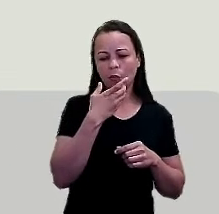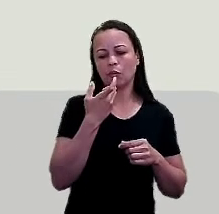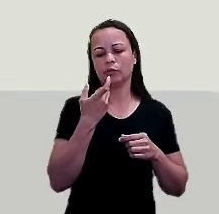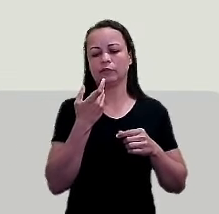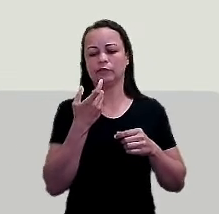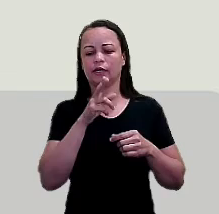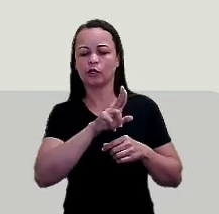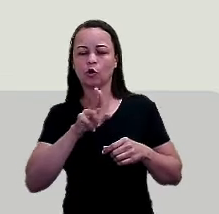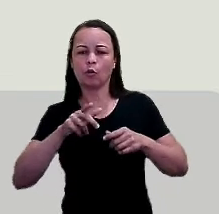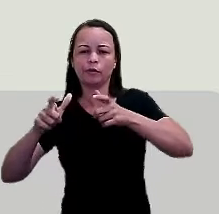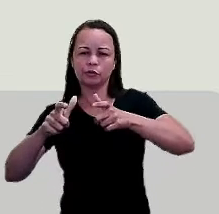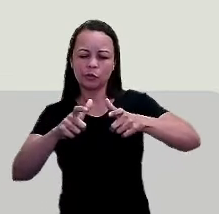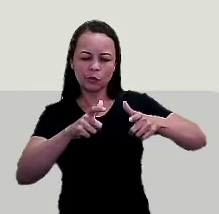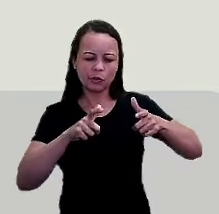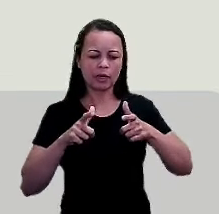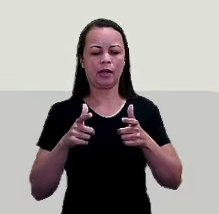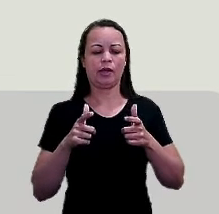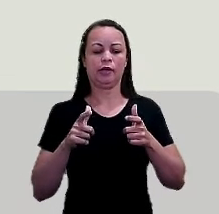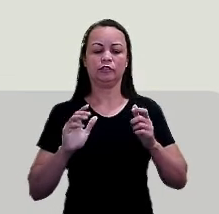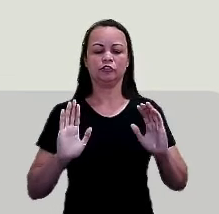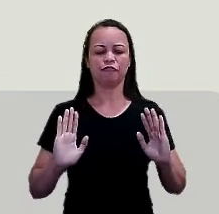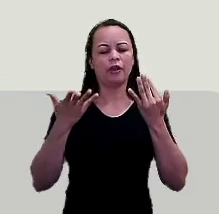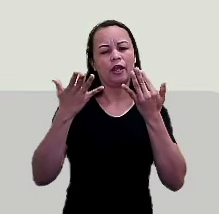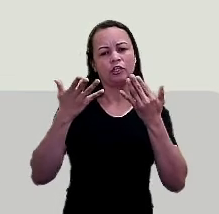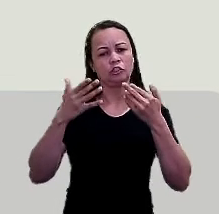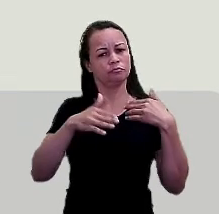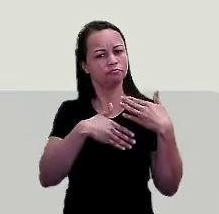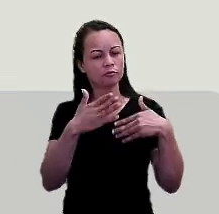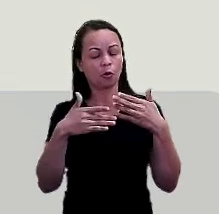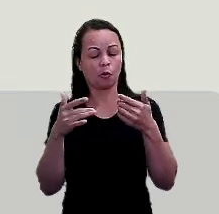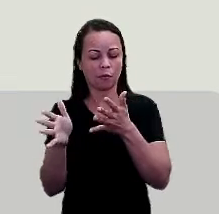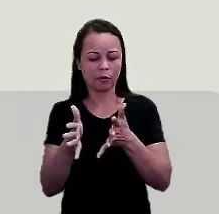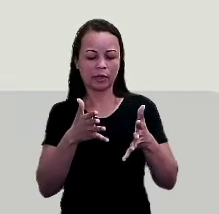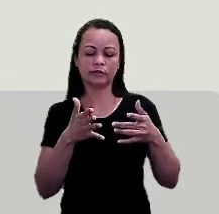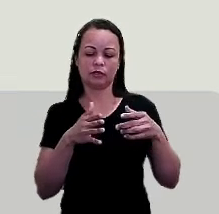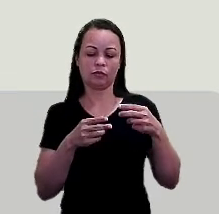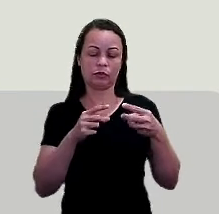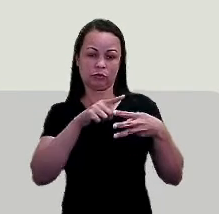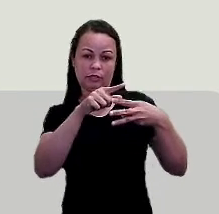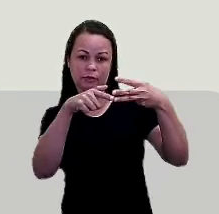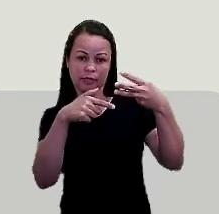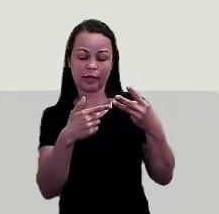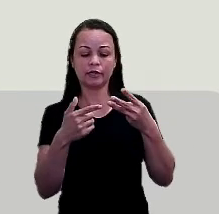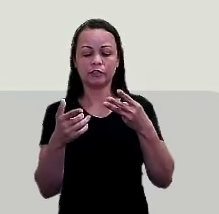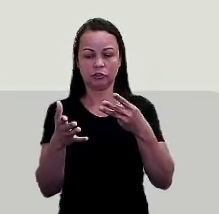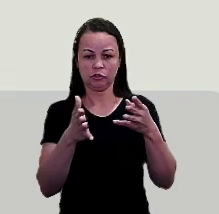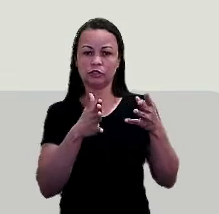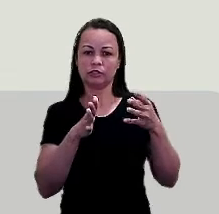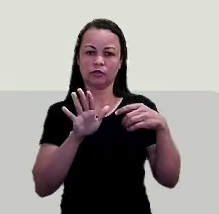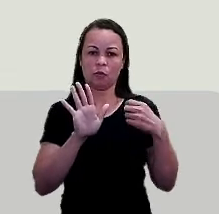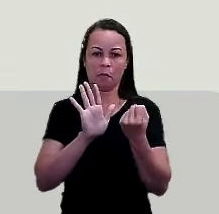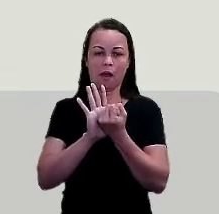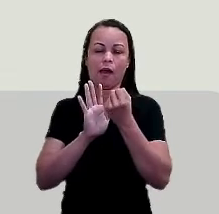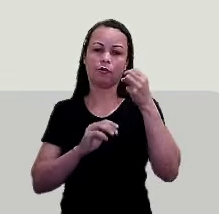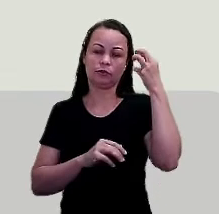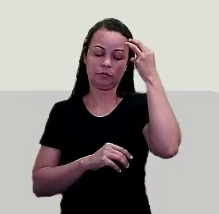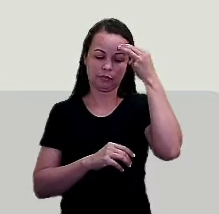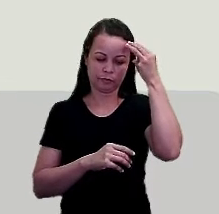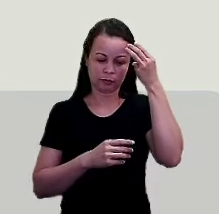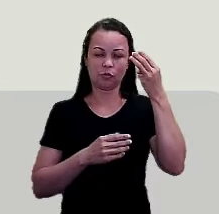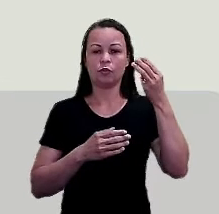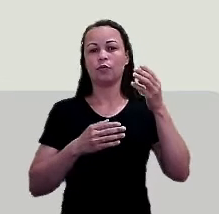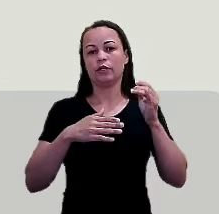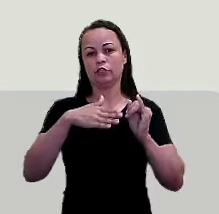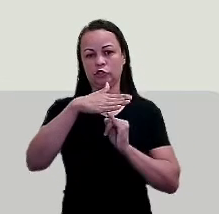na imagem, como vocês podem ver, trouxe 3 lugares de Vitória que são marcos históricos, São marcos da memória. Instituto História